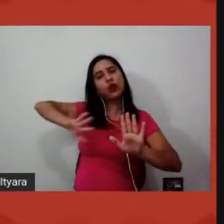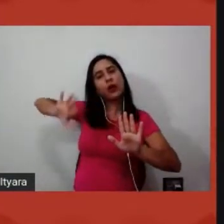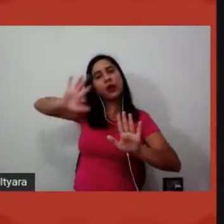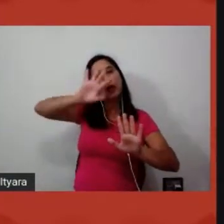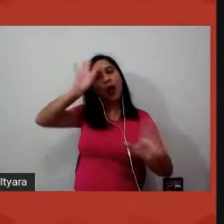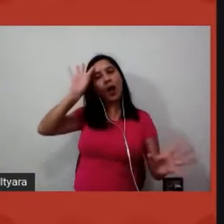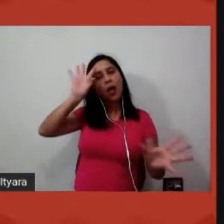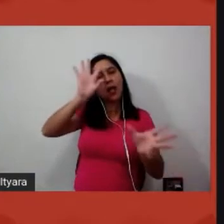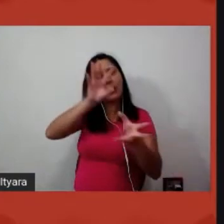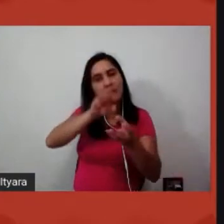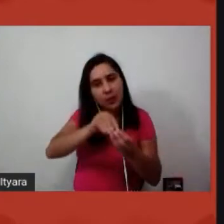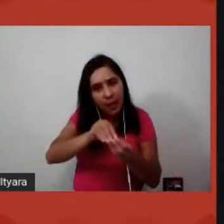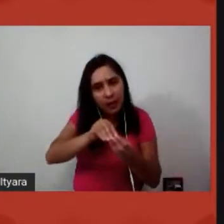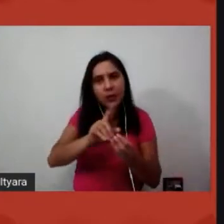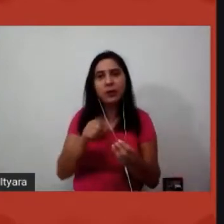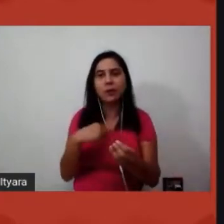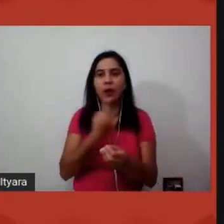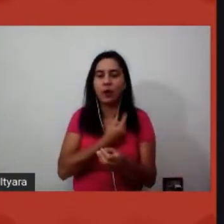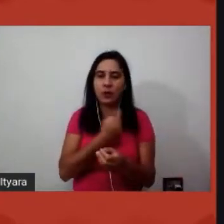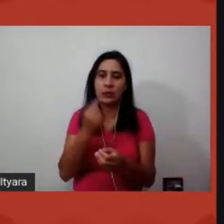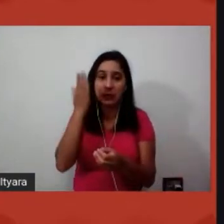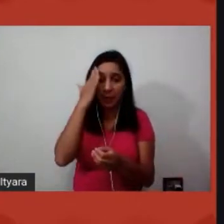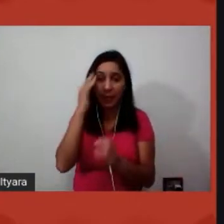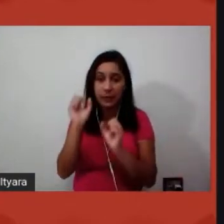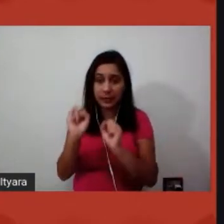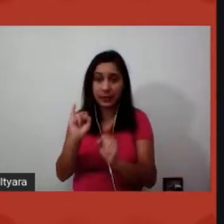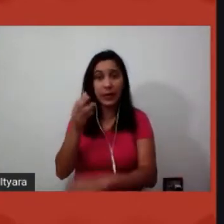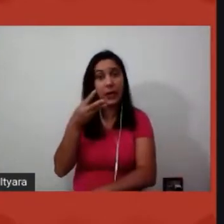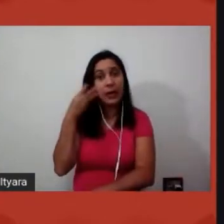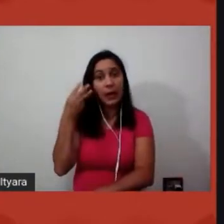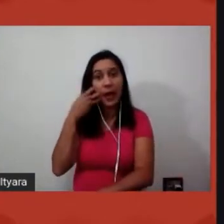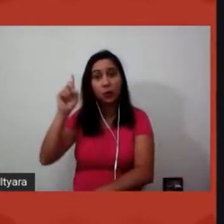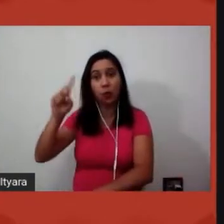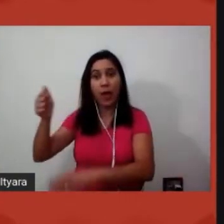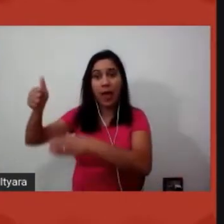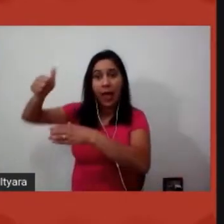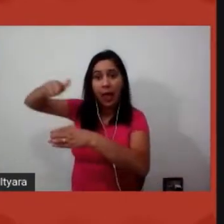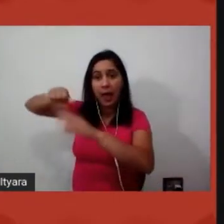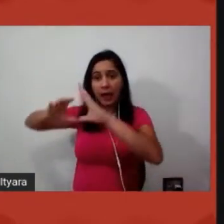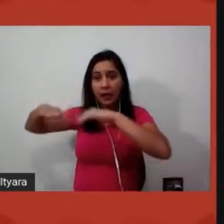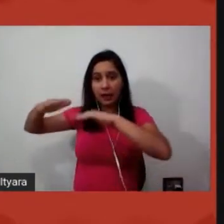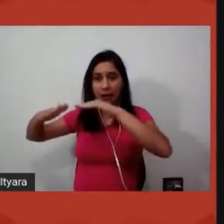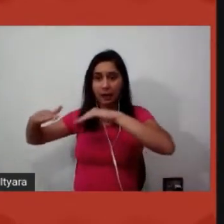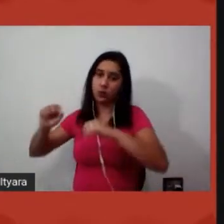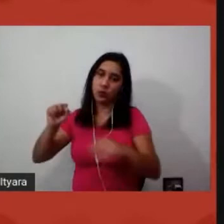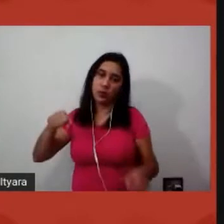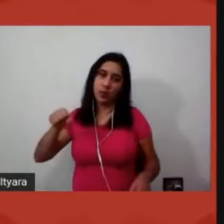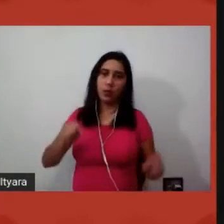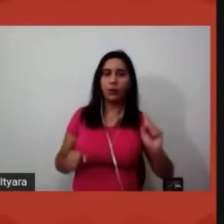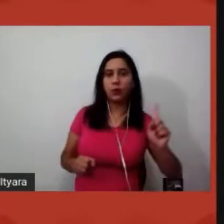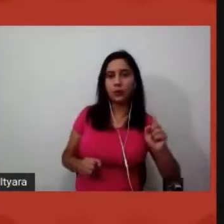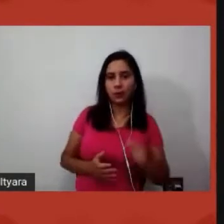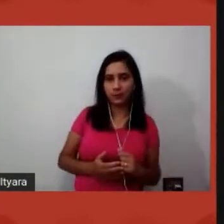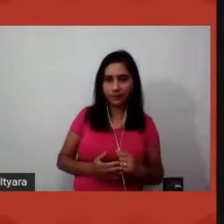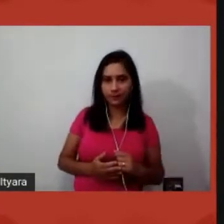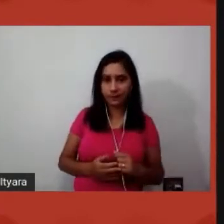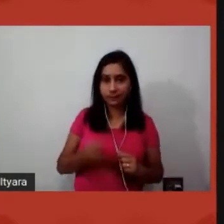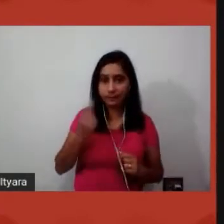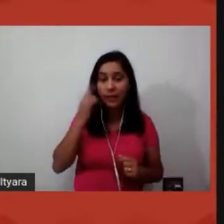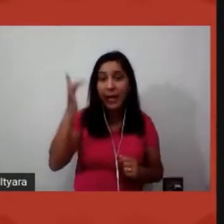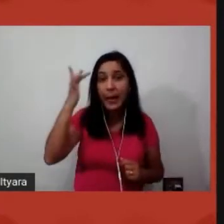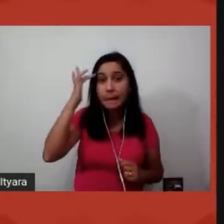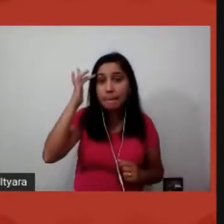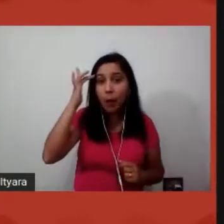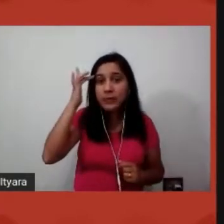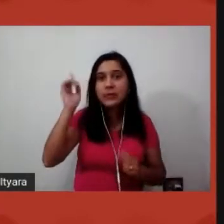querendo levantar para ver se o gato é líquido ou não? Então, a hipótese não precisa ser uma afirmativa, apesar de estar escrito lá. Pode ser um questionamento